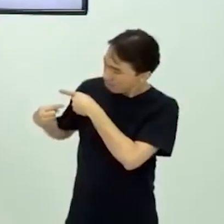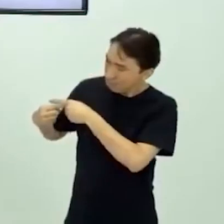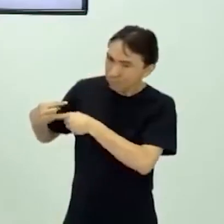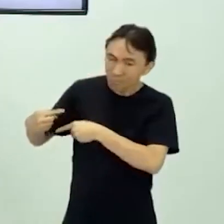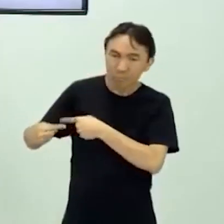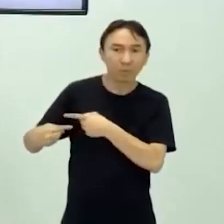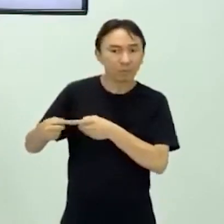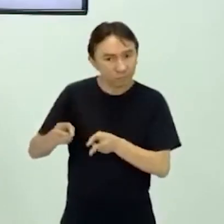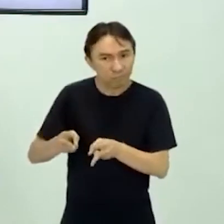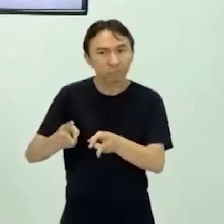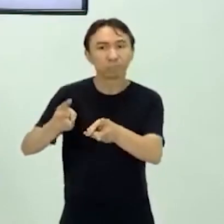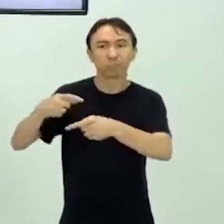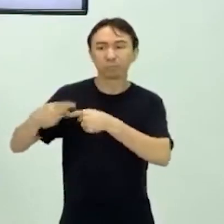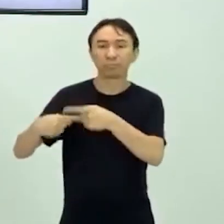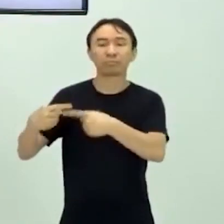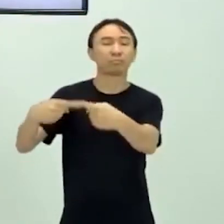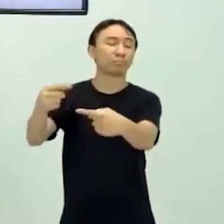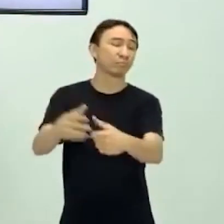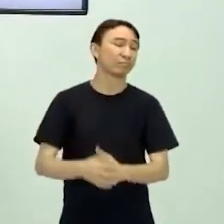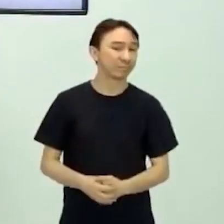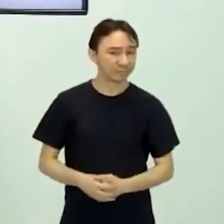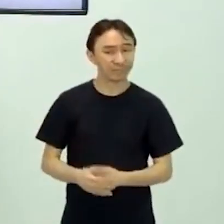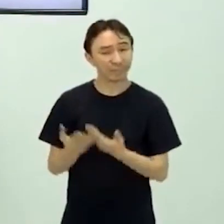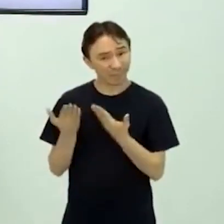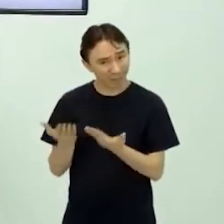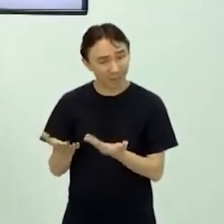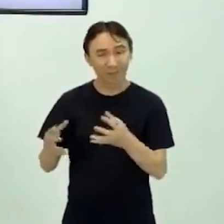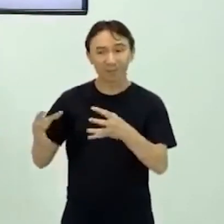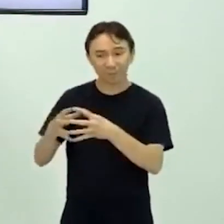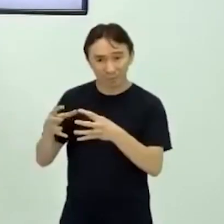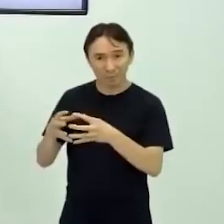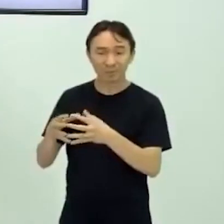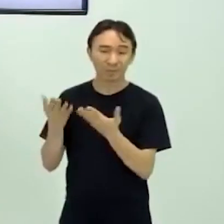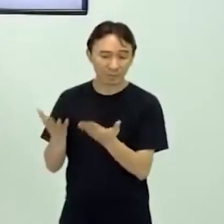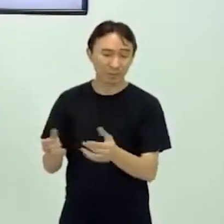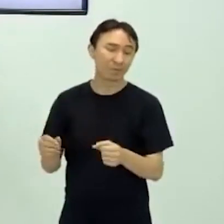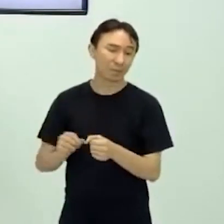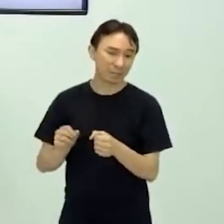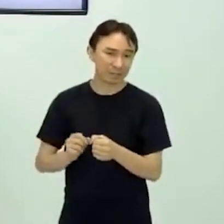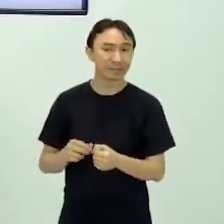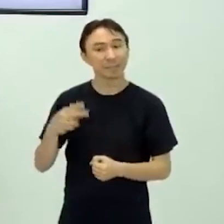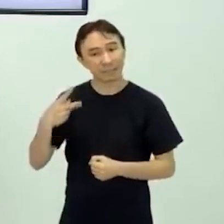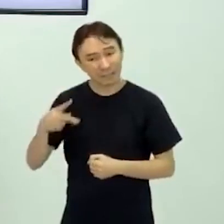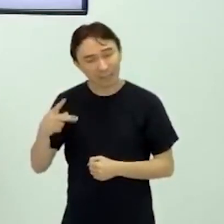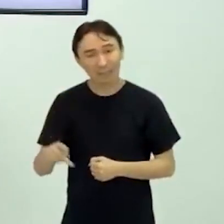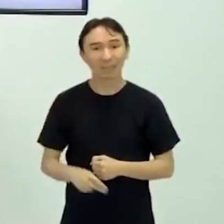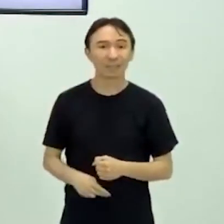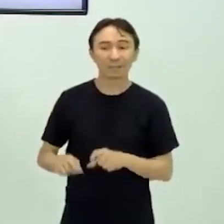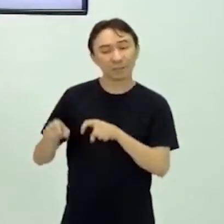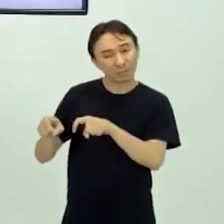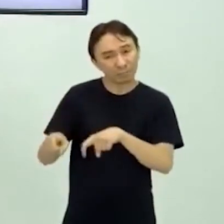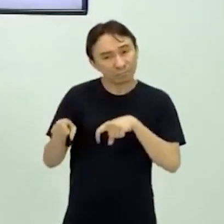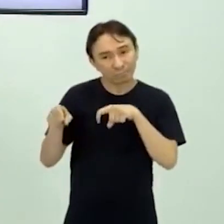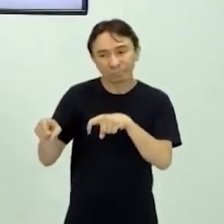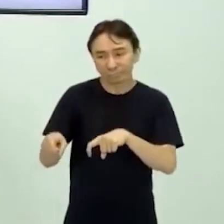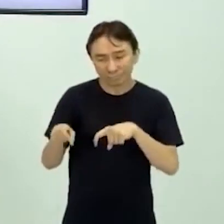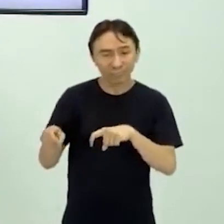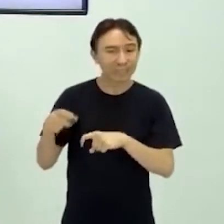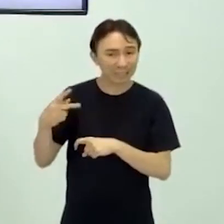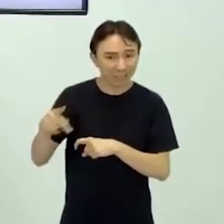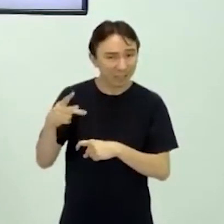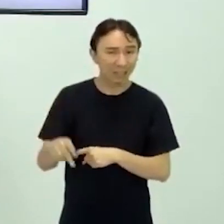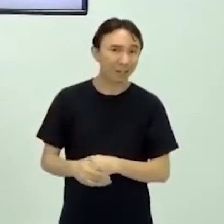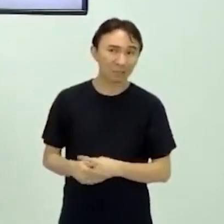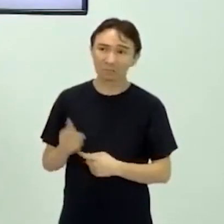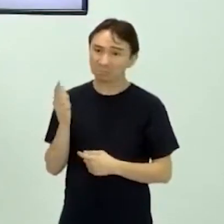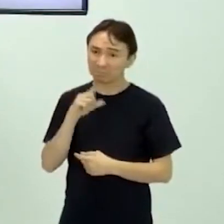comunidades tradicionais costumeiramente fazem com as suas atividades agrícolas, né, que são as suas atividades econômicas, com a sua